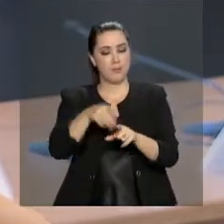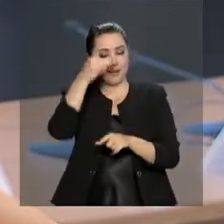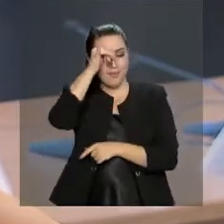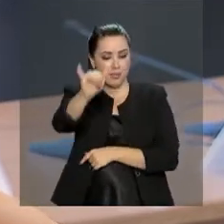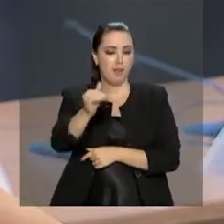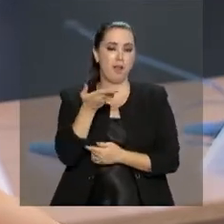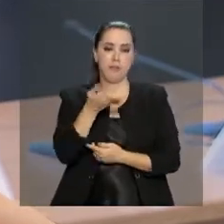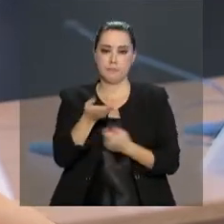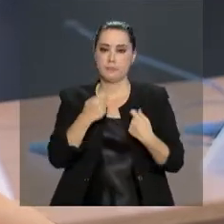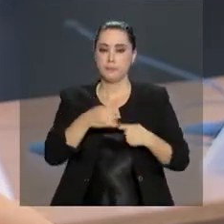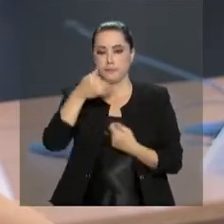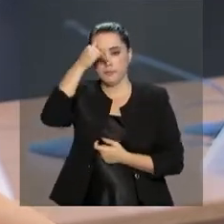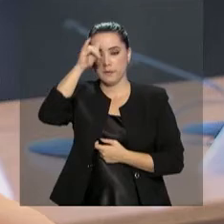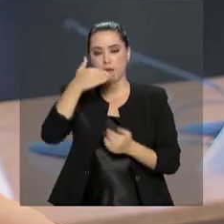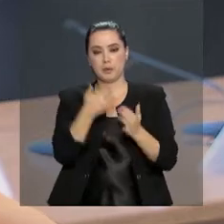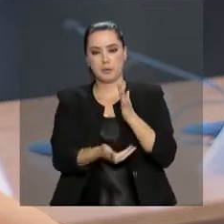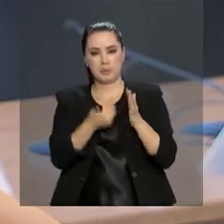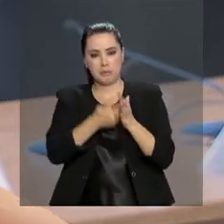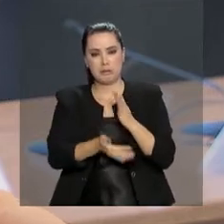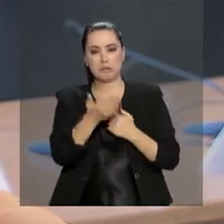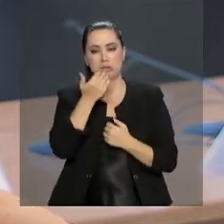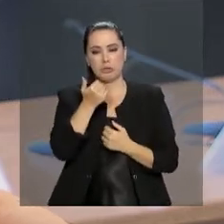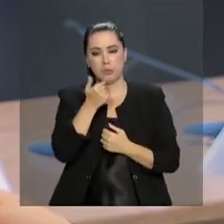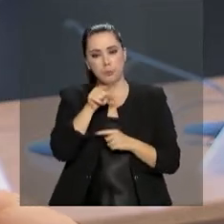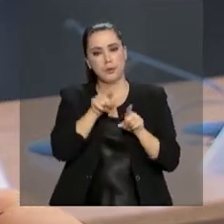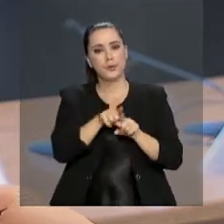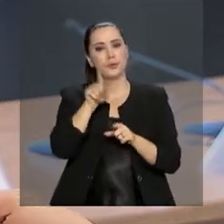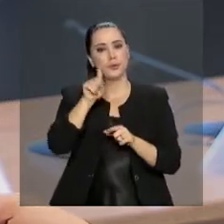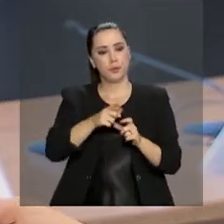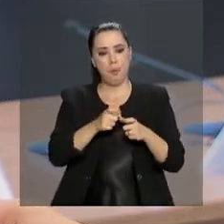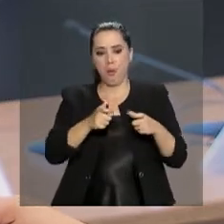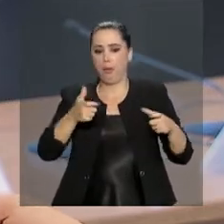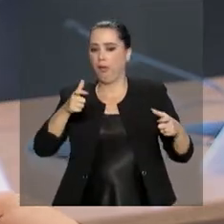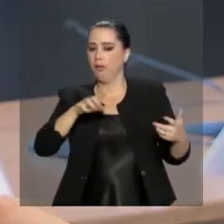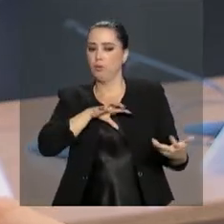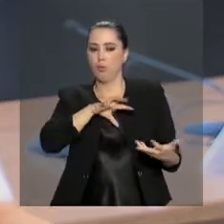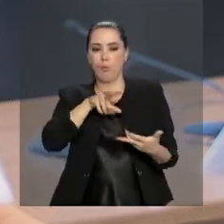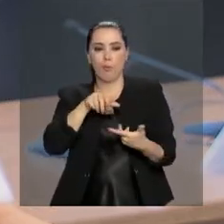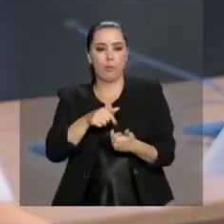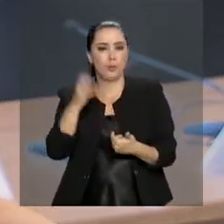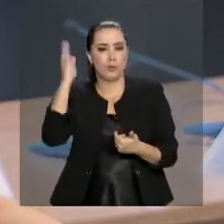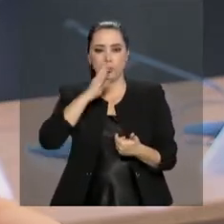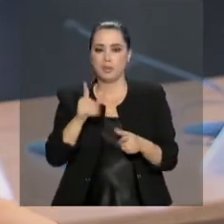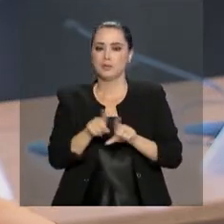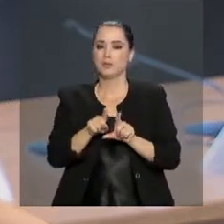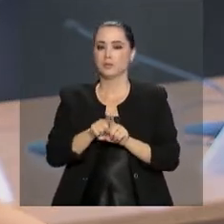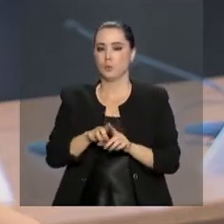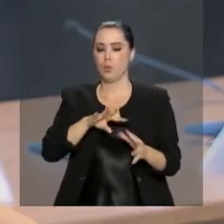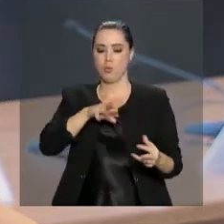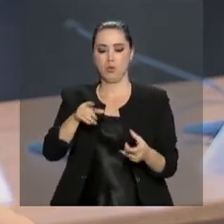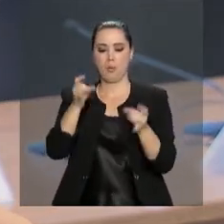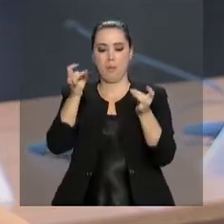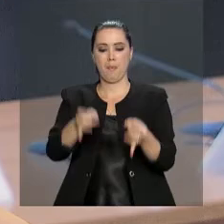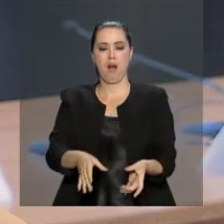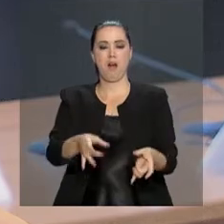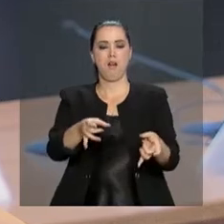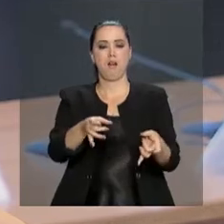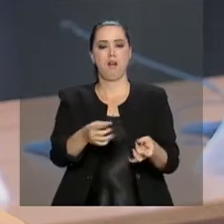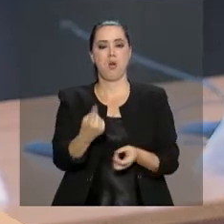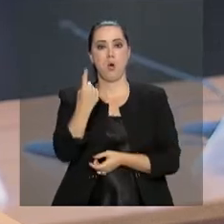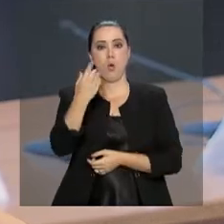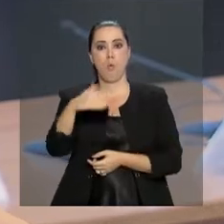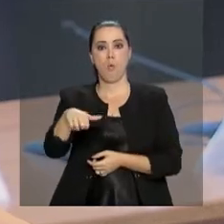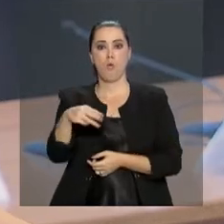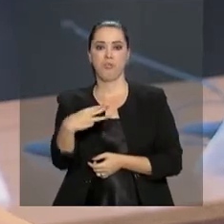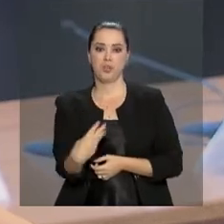perdas e desperdício de alimentos que é tão grande no brasil e no mundo o mundo joga fora um terço assim como no brasil o texto de